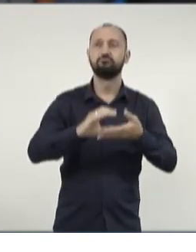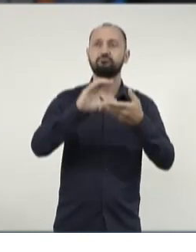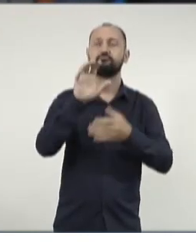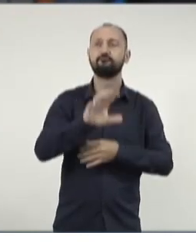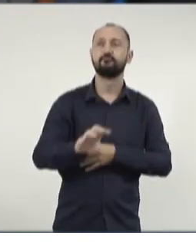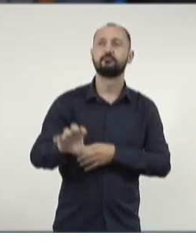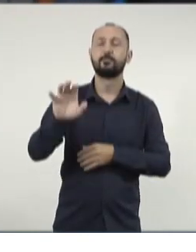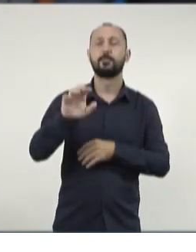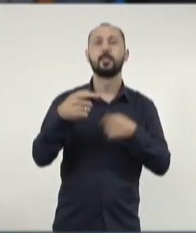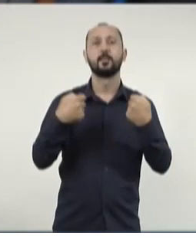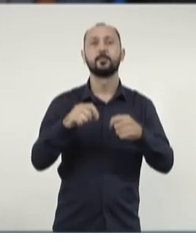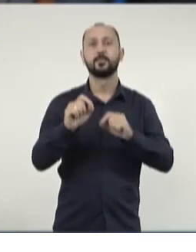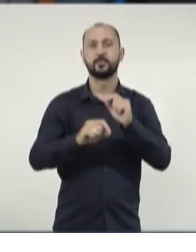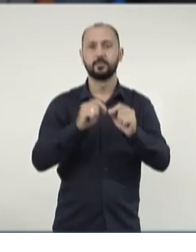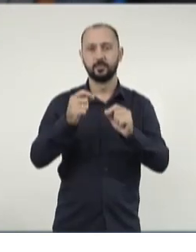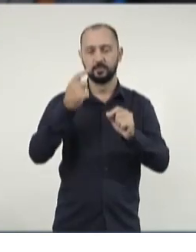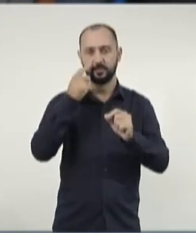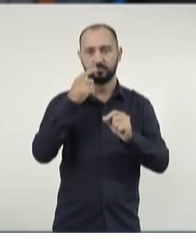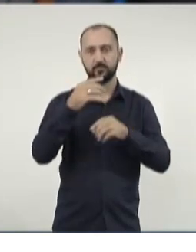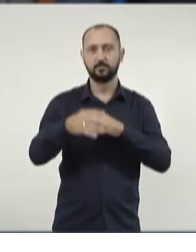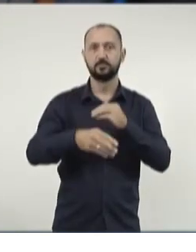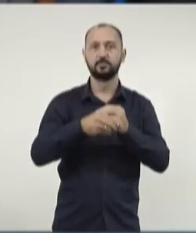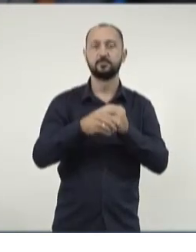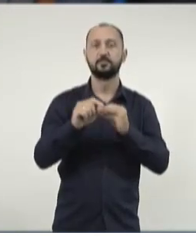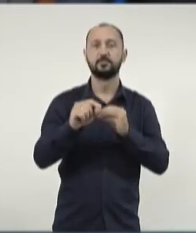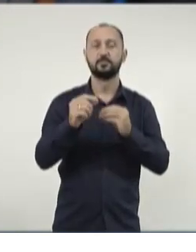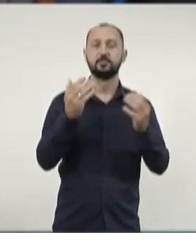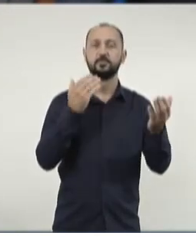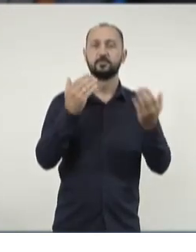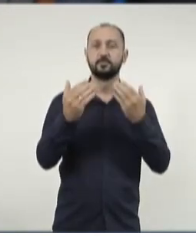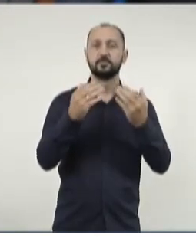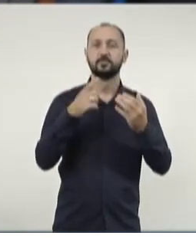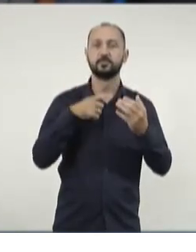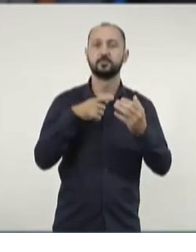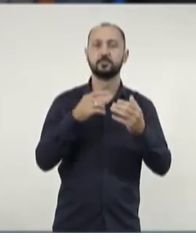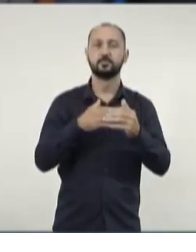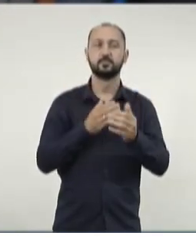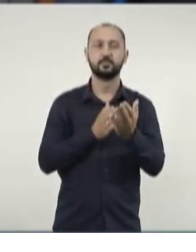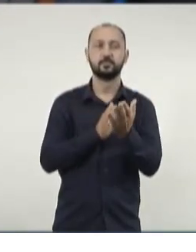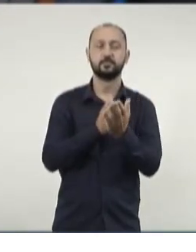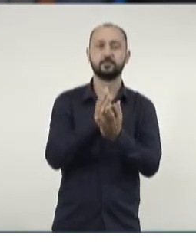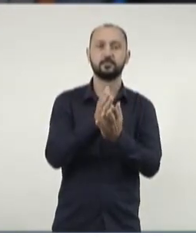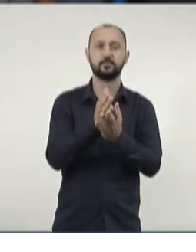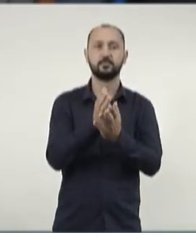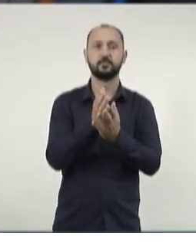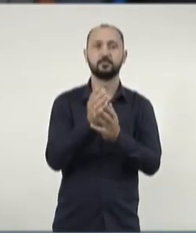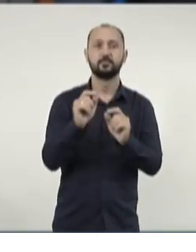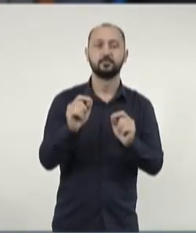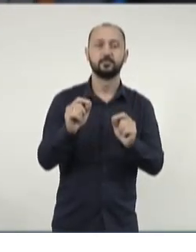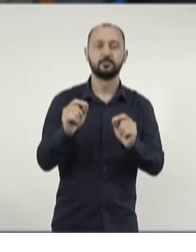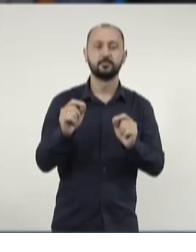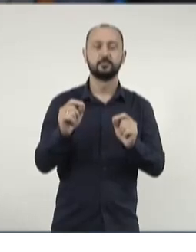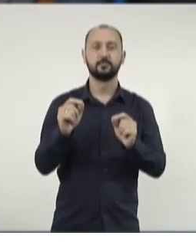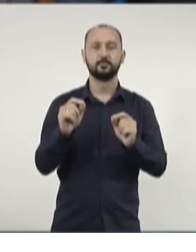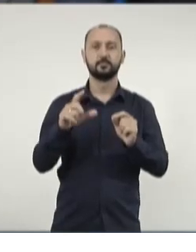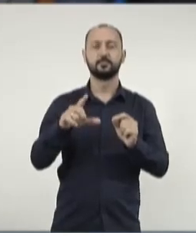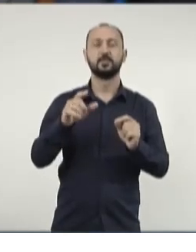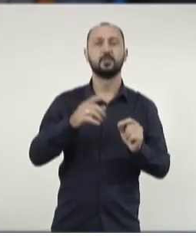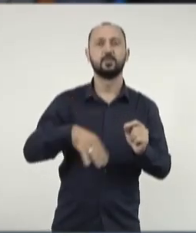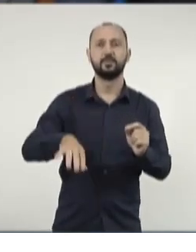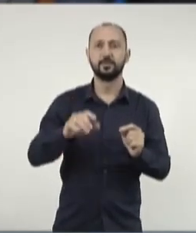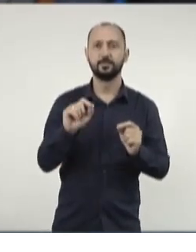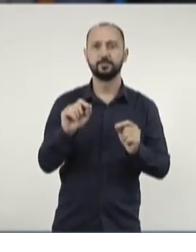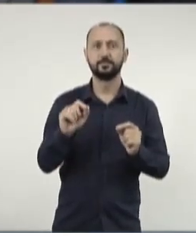ainda precisa ter um maior implemento. A psicologia hospitalar já tem um caminho traçado e cuidados paliativos ainda